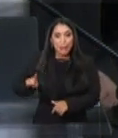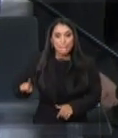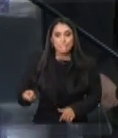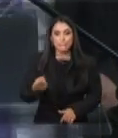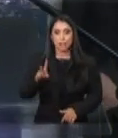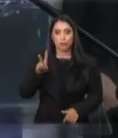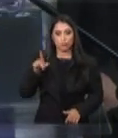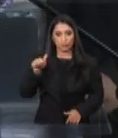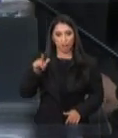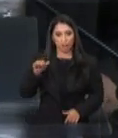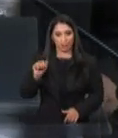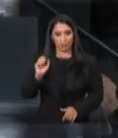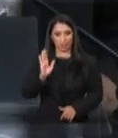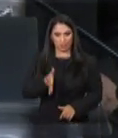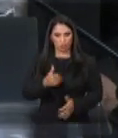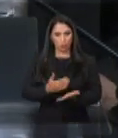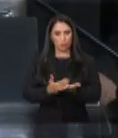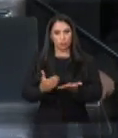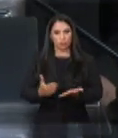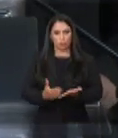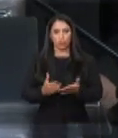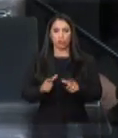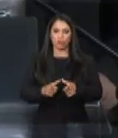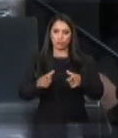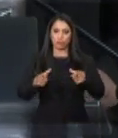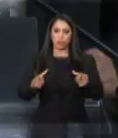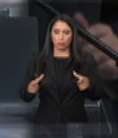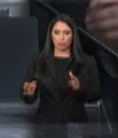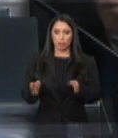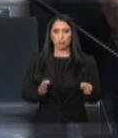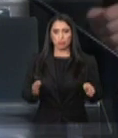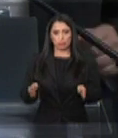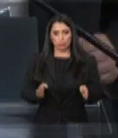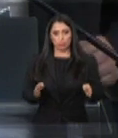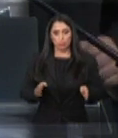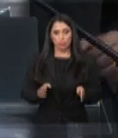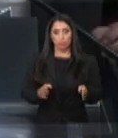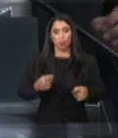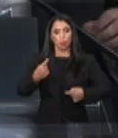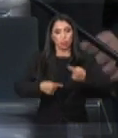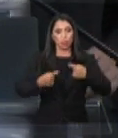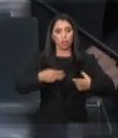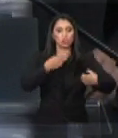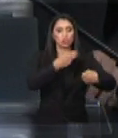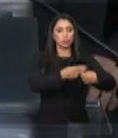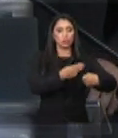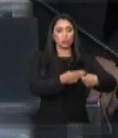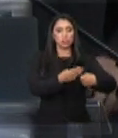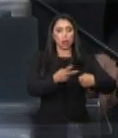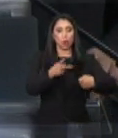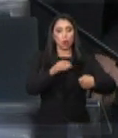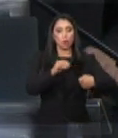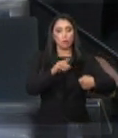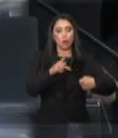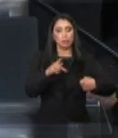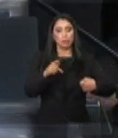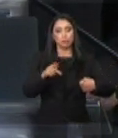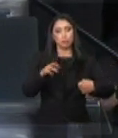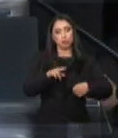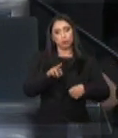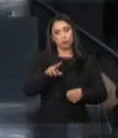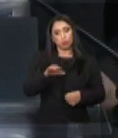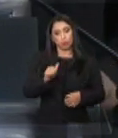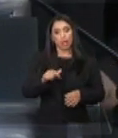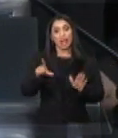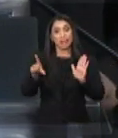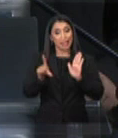em operação e vamos aí ainda estender um pouco mais esse período política Municipal para Pop Rua na cidade de São Paulo é por